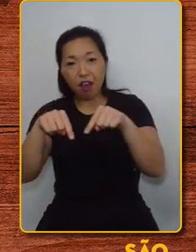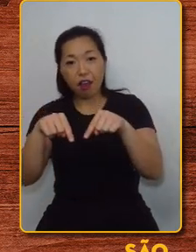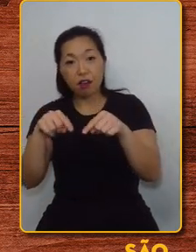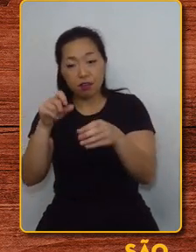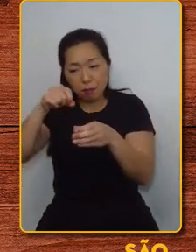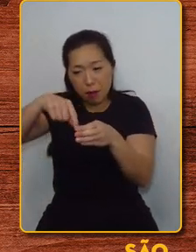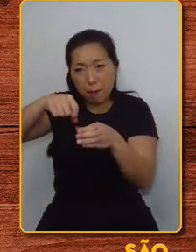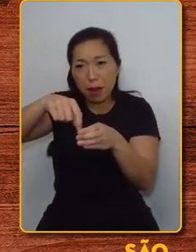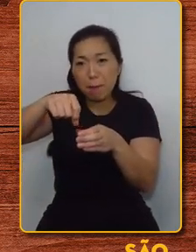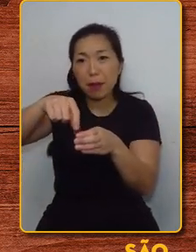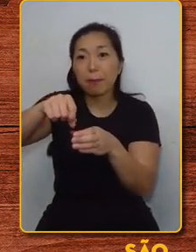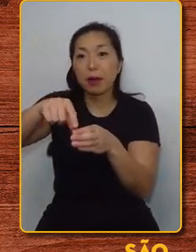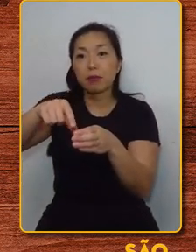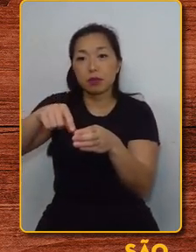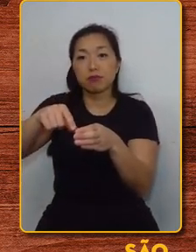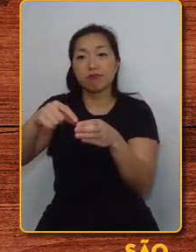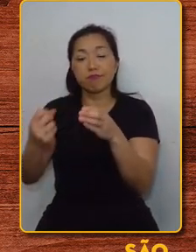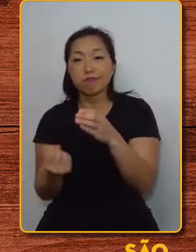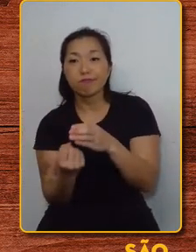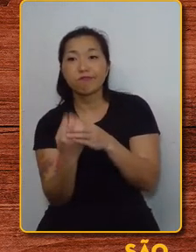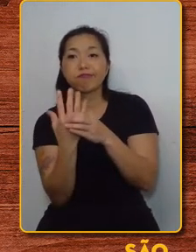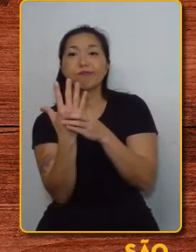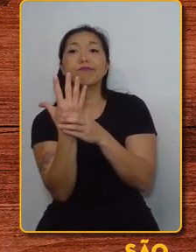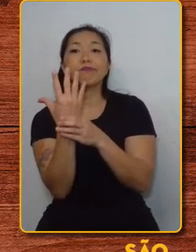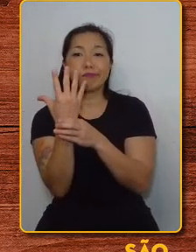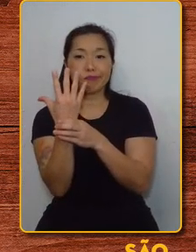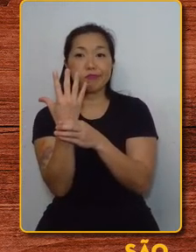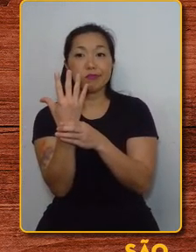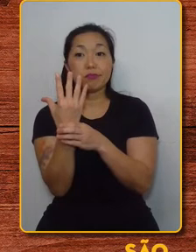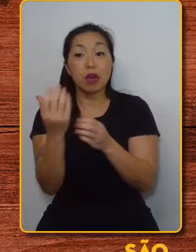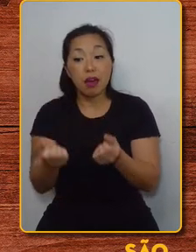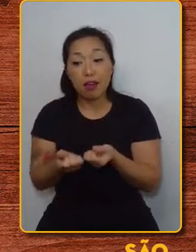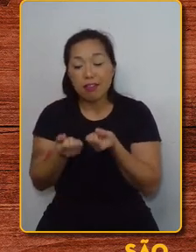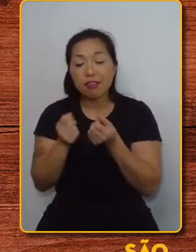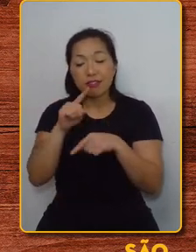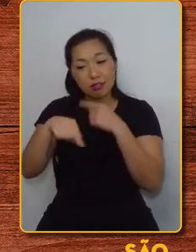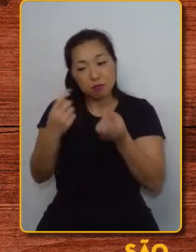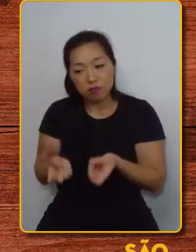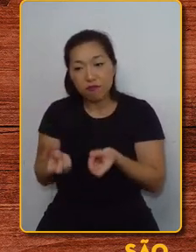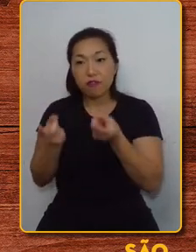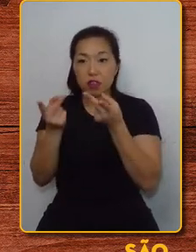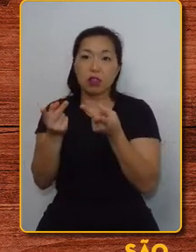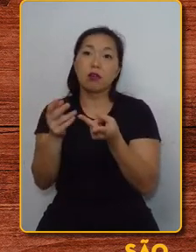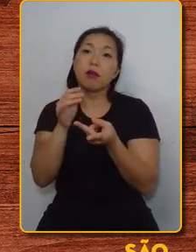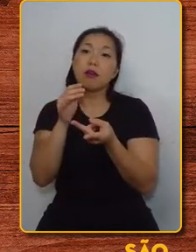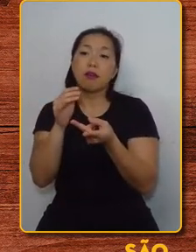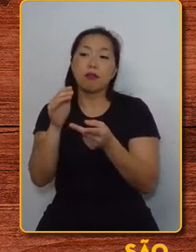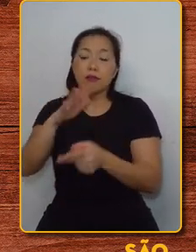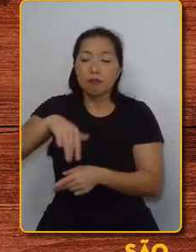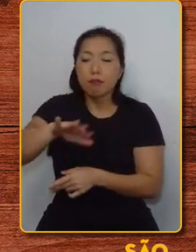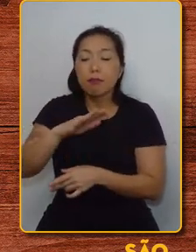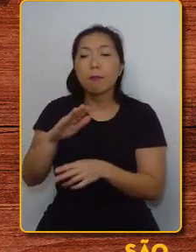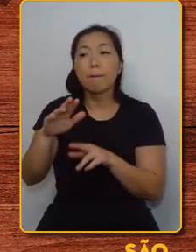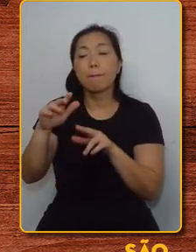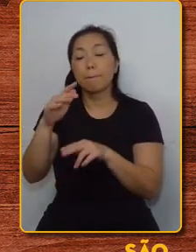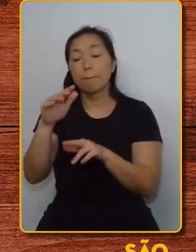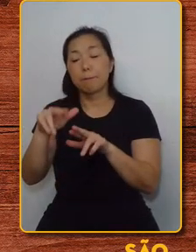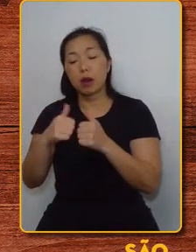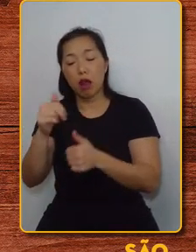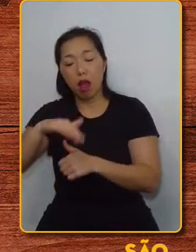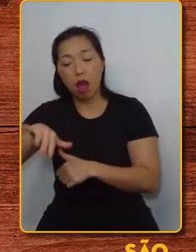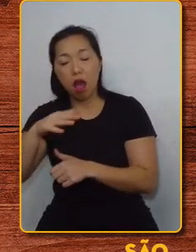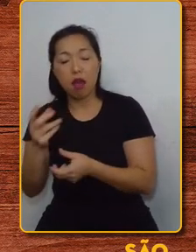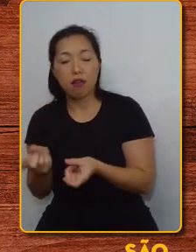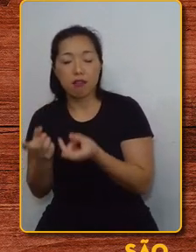a demanda no mercado nacional de alimentos. Se você pegar a demanda do arroz nos últimos 20, 30 anos, da farinha de mandioca, assim